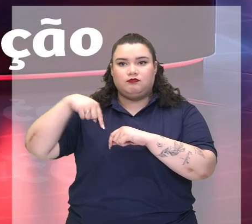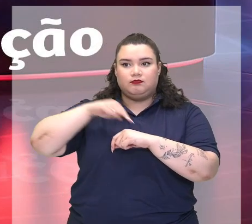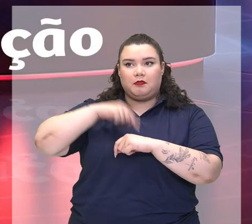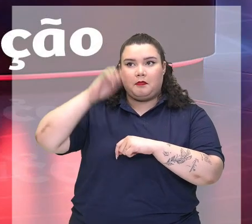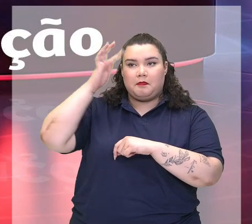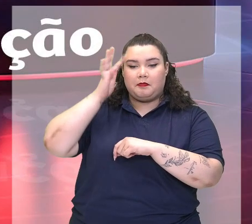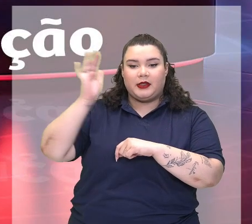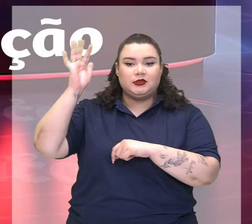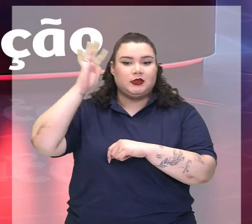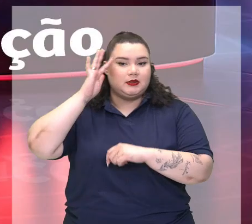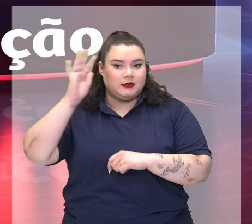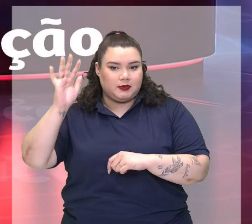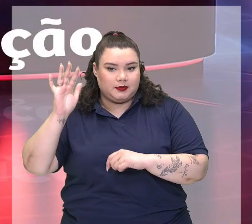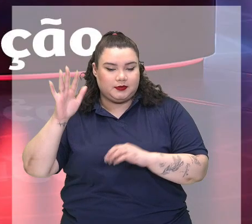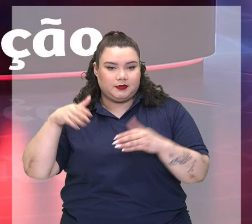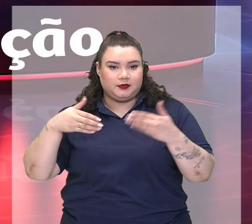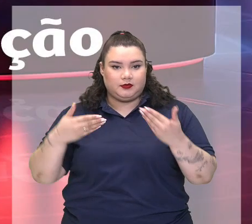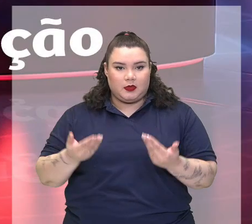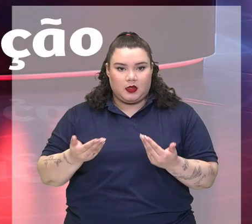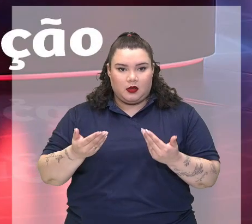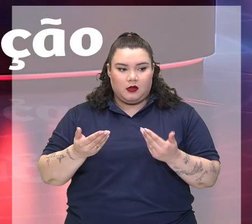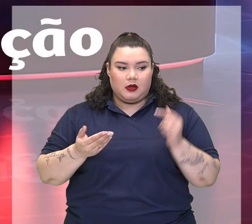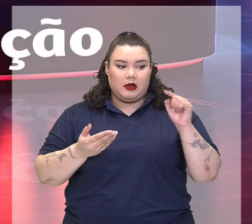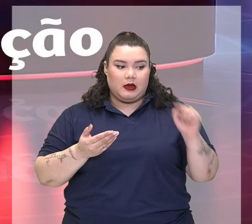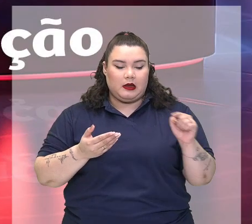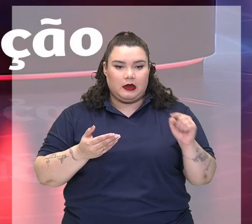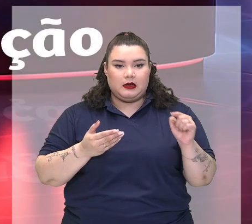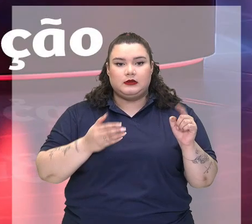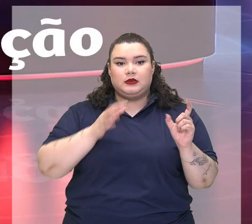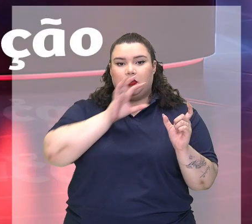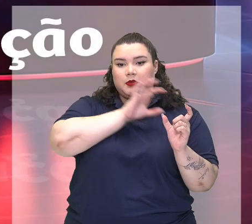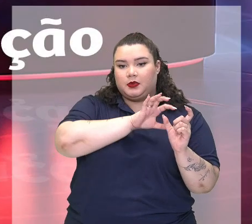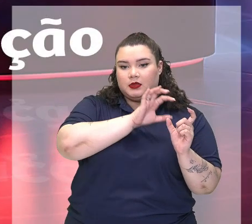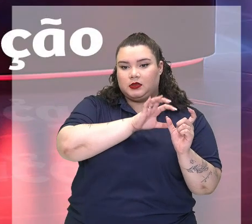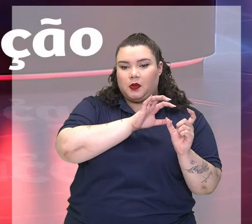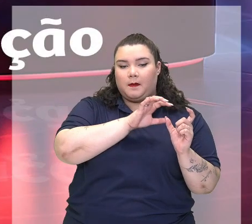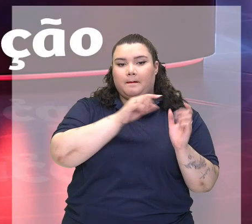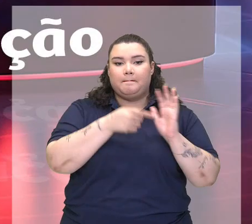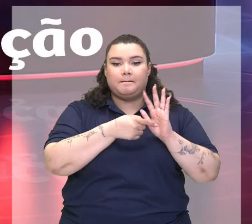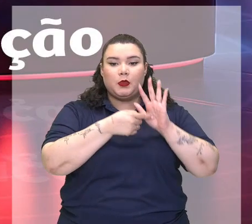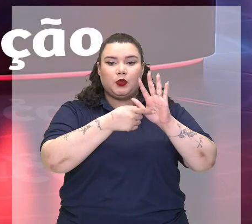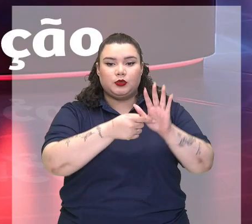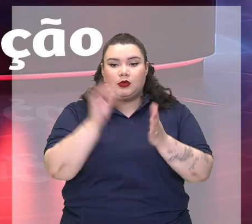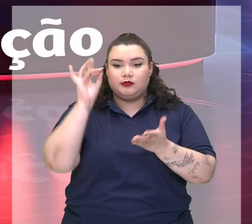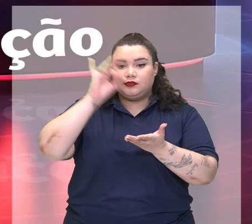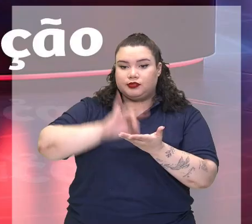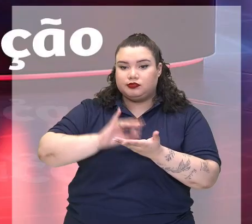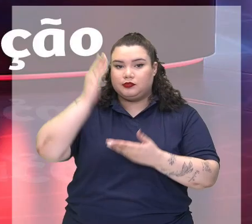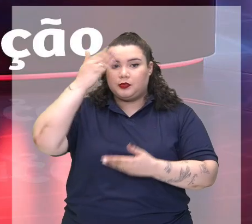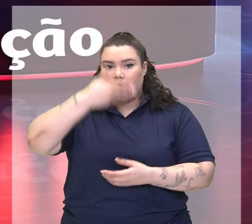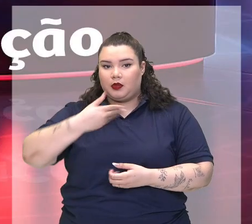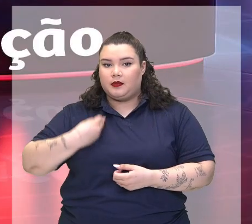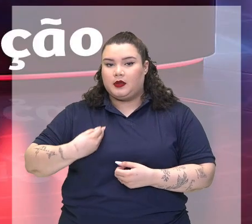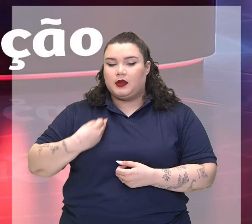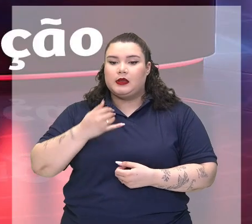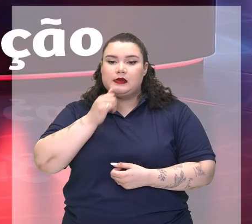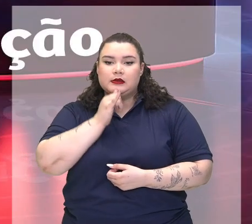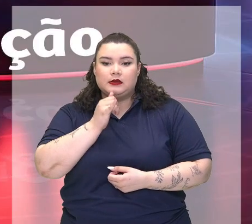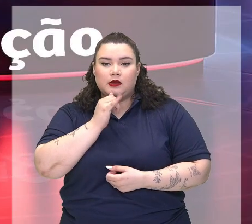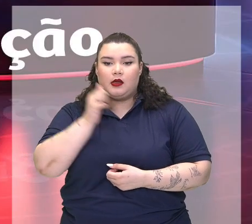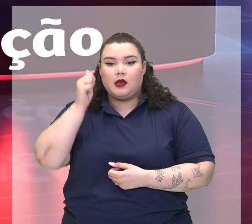imaginação. Enquanto a denotação, ela traz para nós uma realidade. Por exemplo,